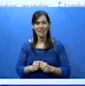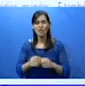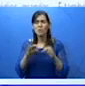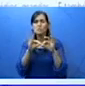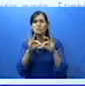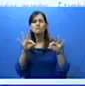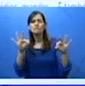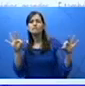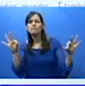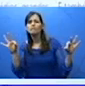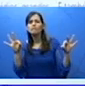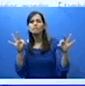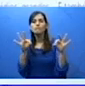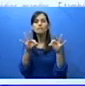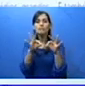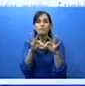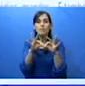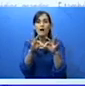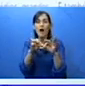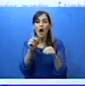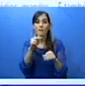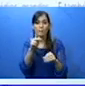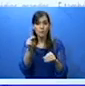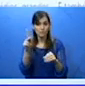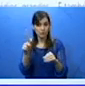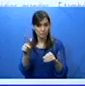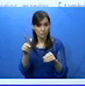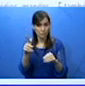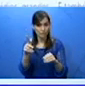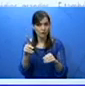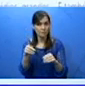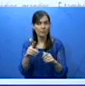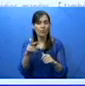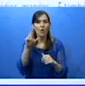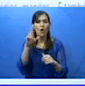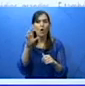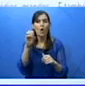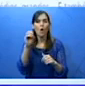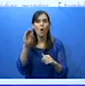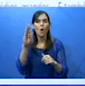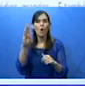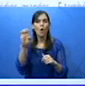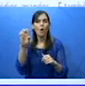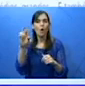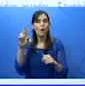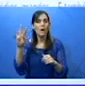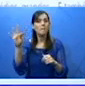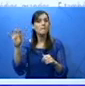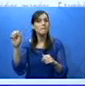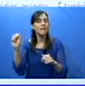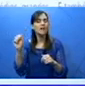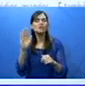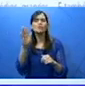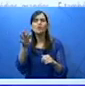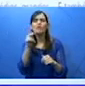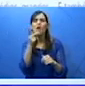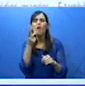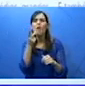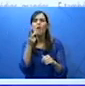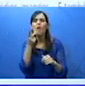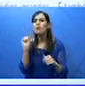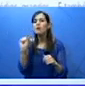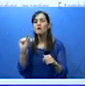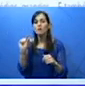Medidas. Na aula da professora Roberta, ela já conversou um pouquinho sobre os animais em extinção. E nós vamos